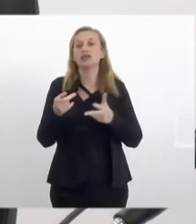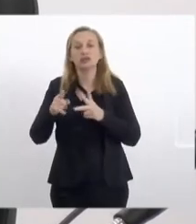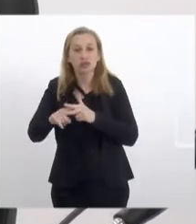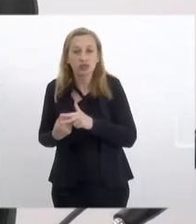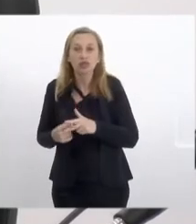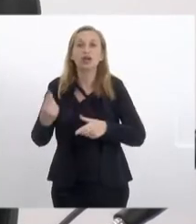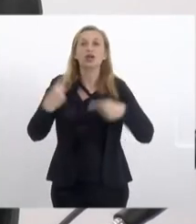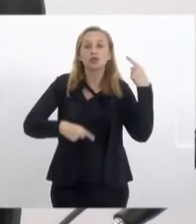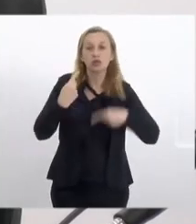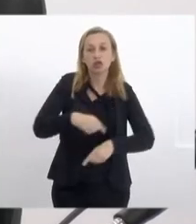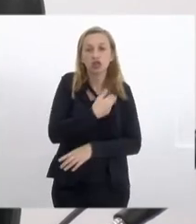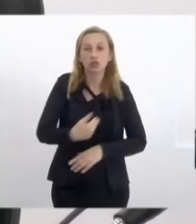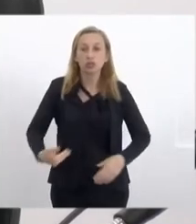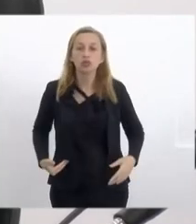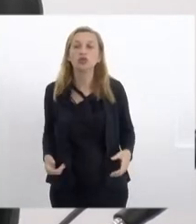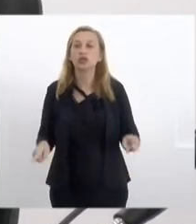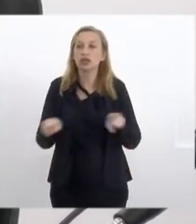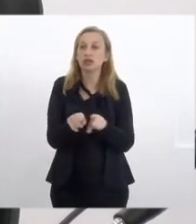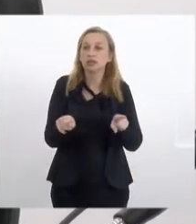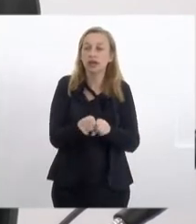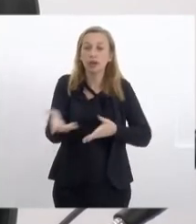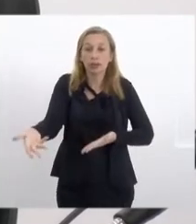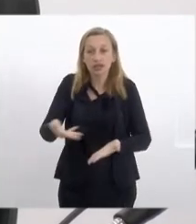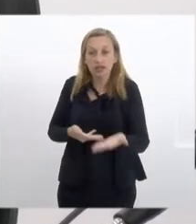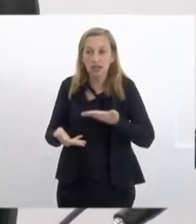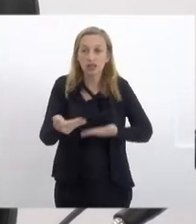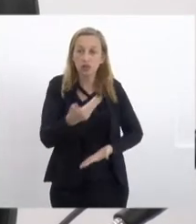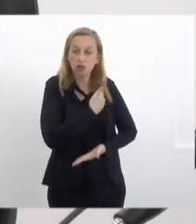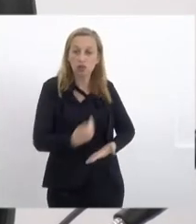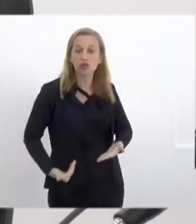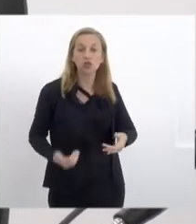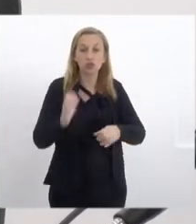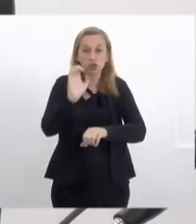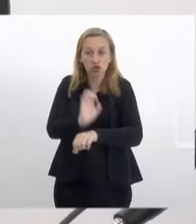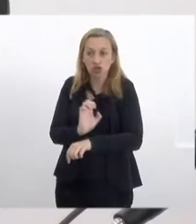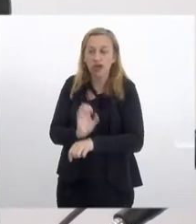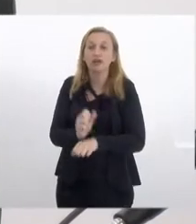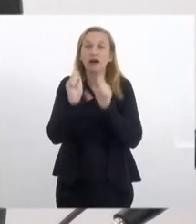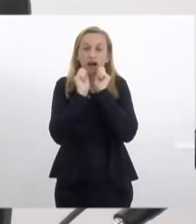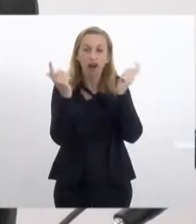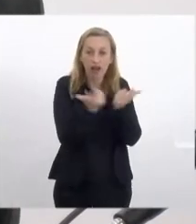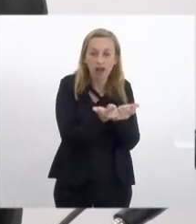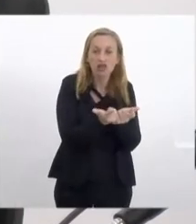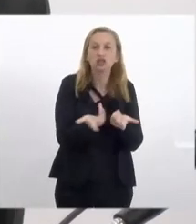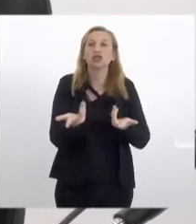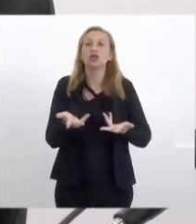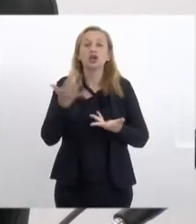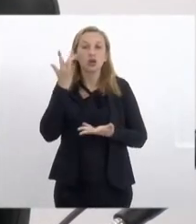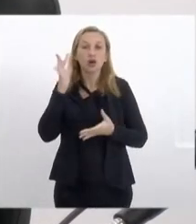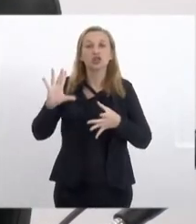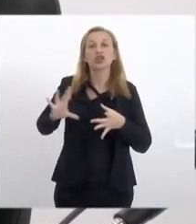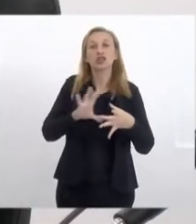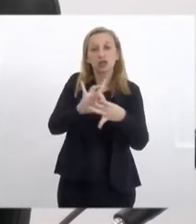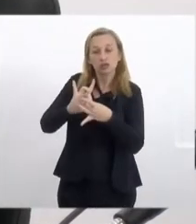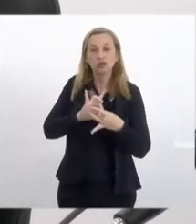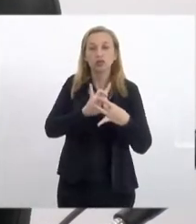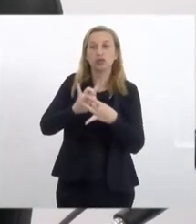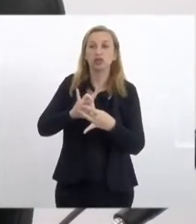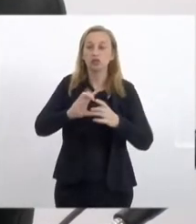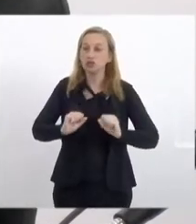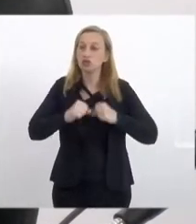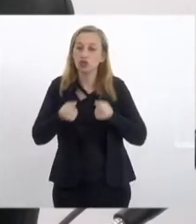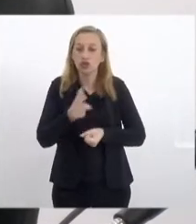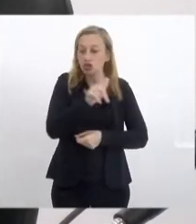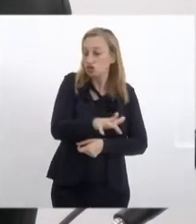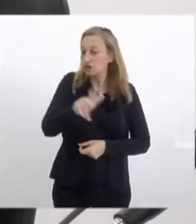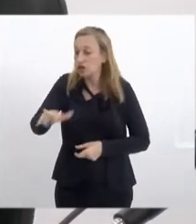a política pública e, sobretudo, a parceria com o governo do Estado, a LERJ, enfim, acho que essa união de esforços dos